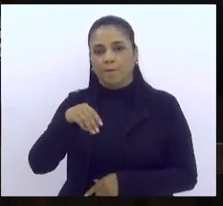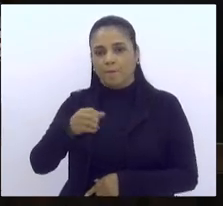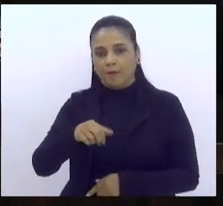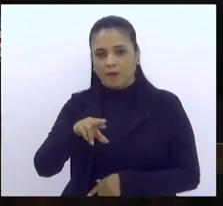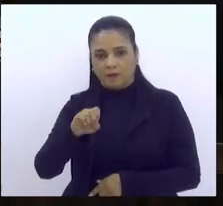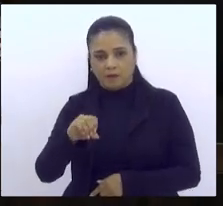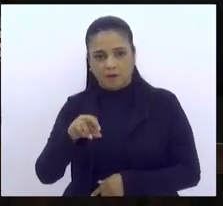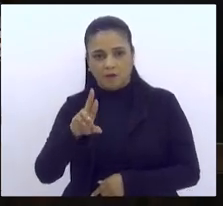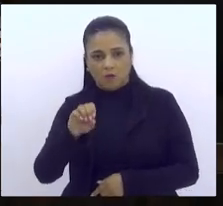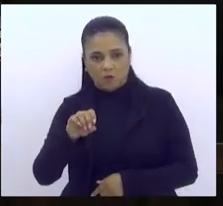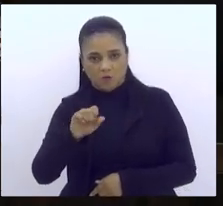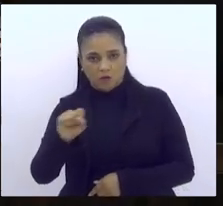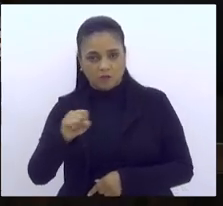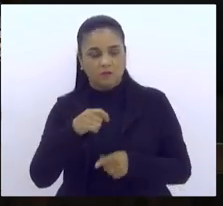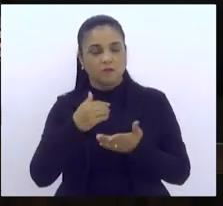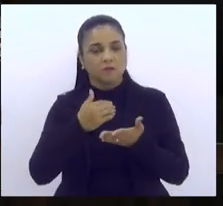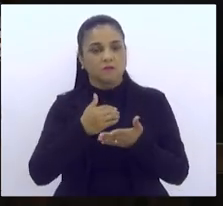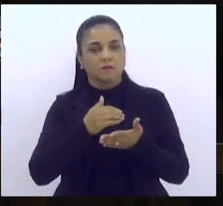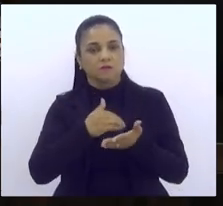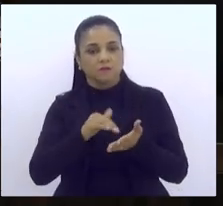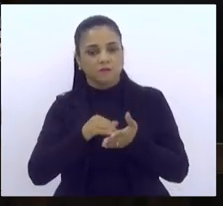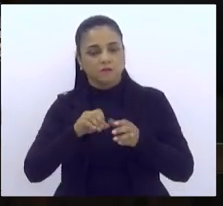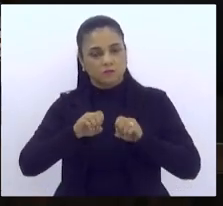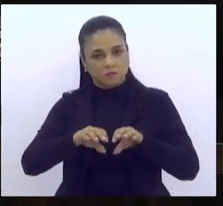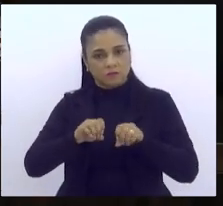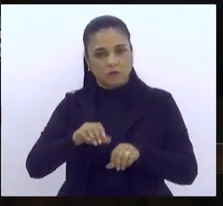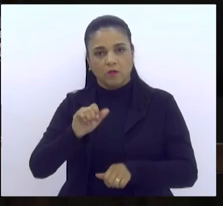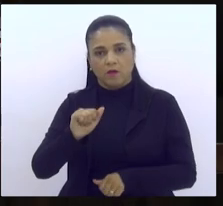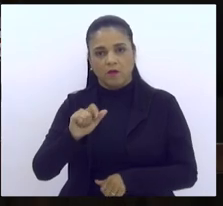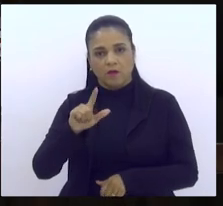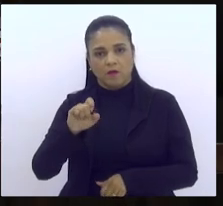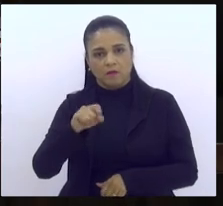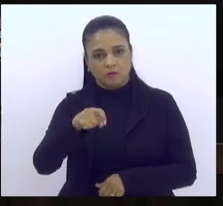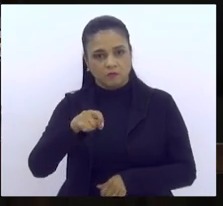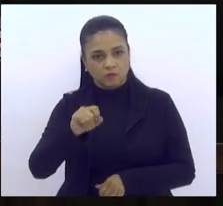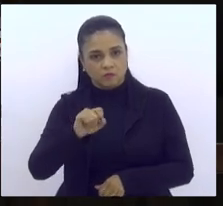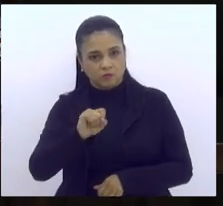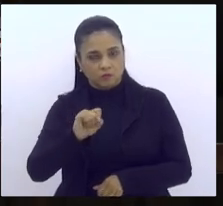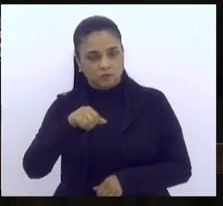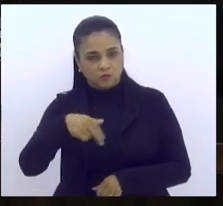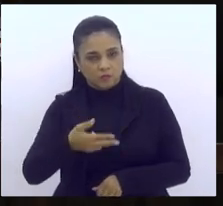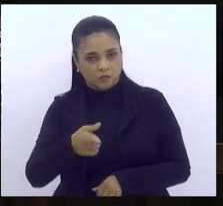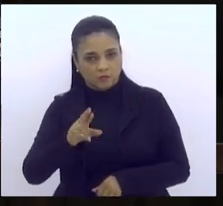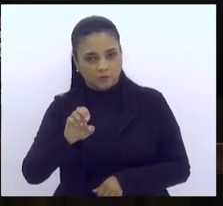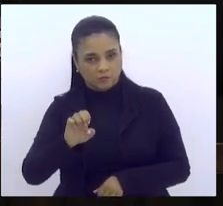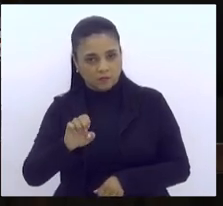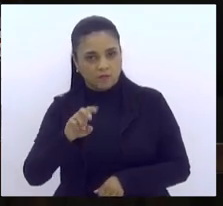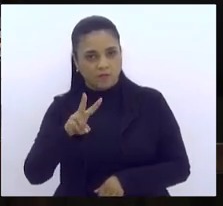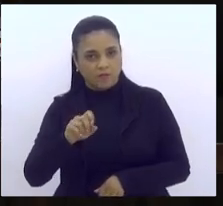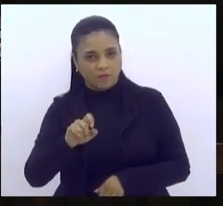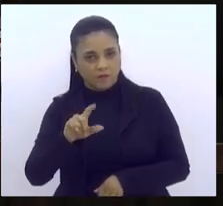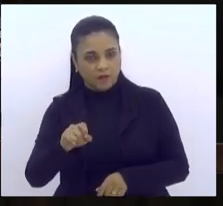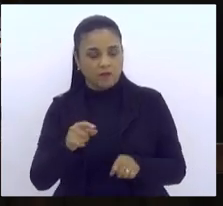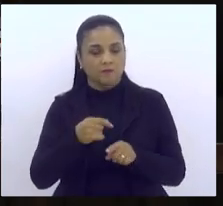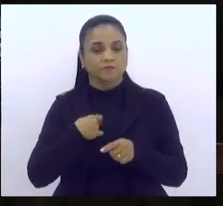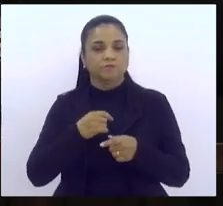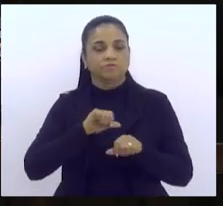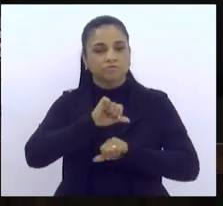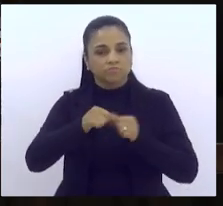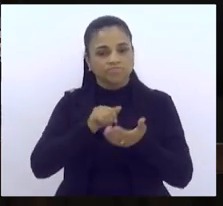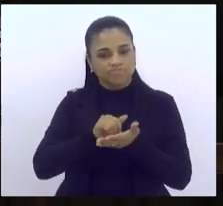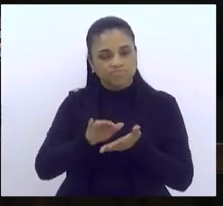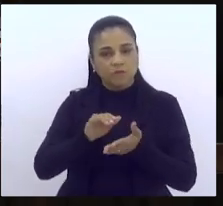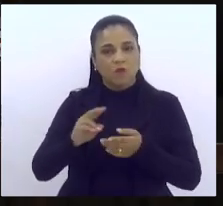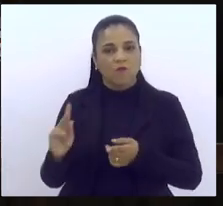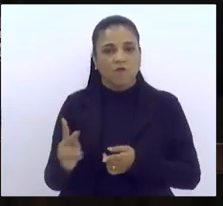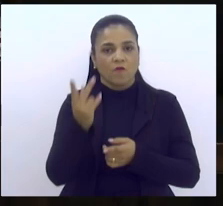secretário de Educação, Alexandre Vale, que seja instituído a revisão, atualização e unificação dos valores